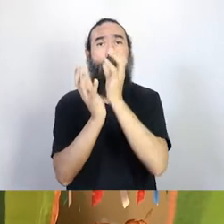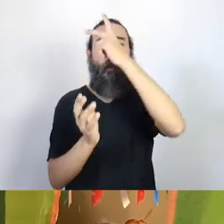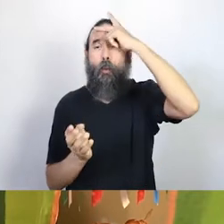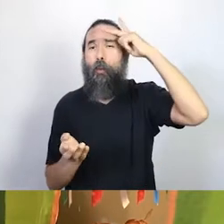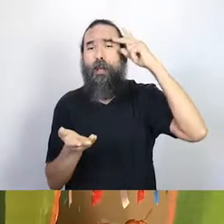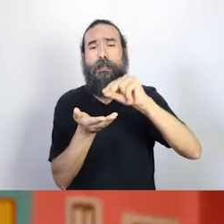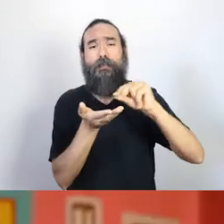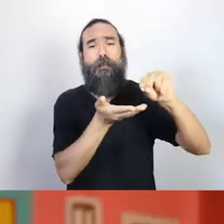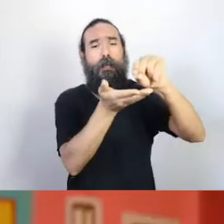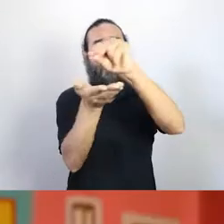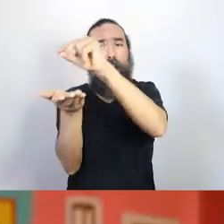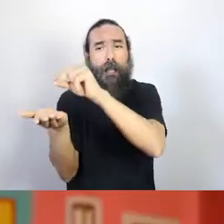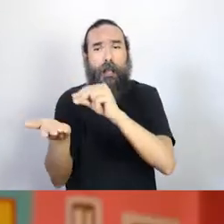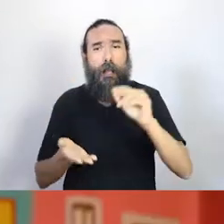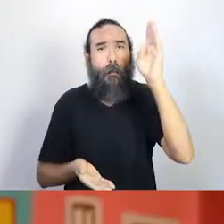uma maneira